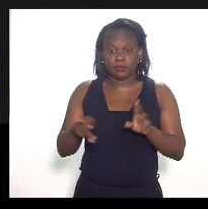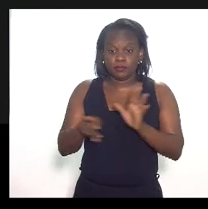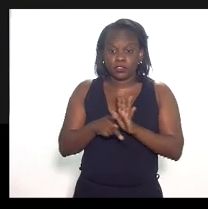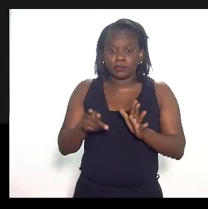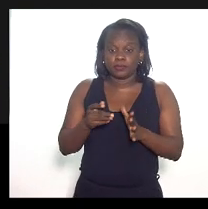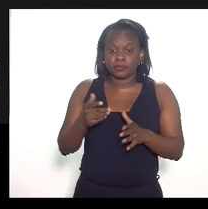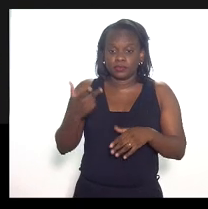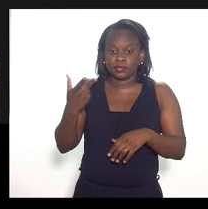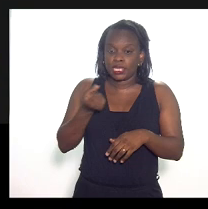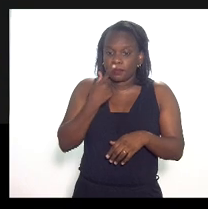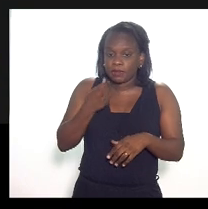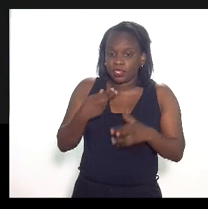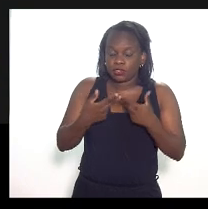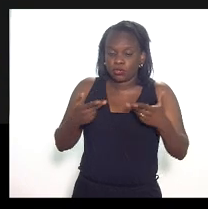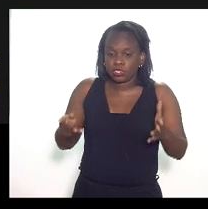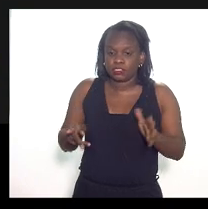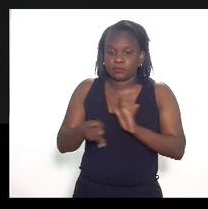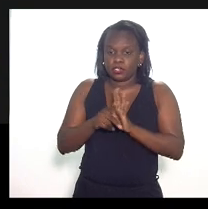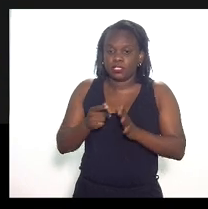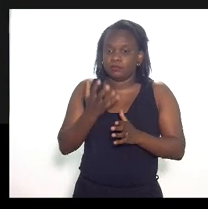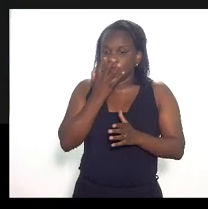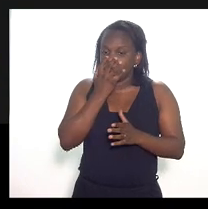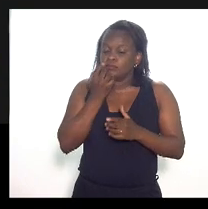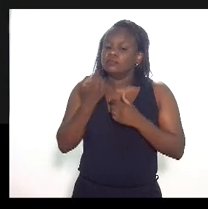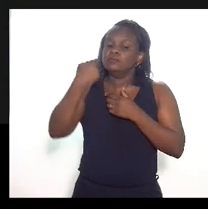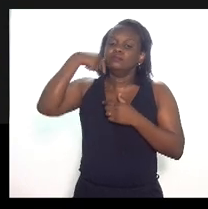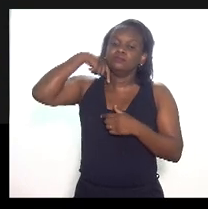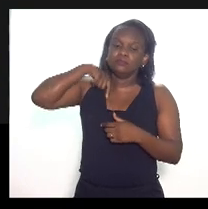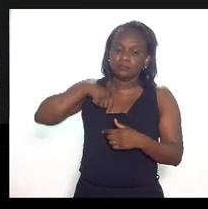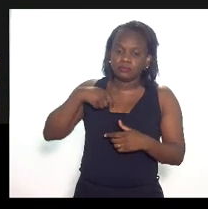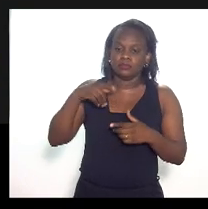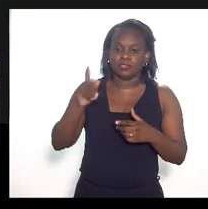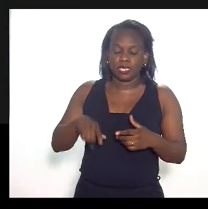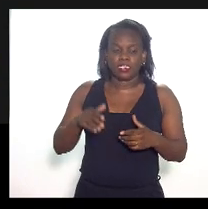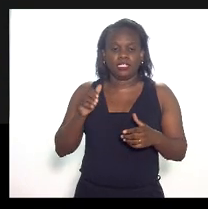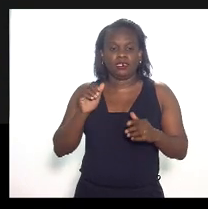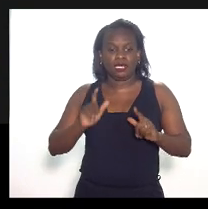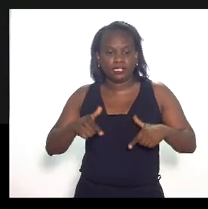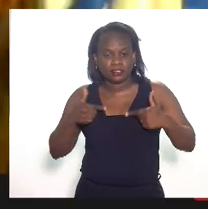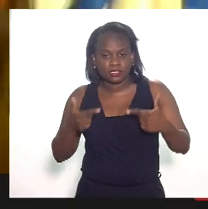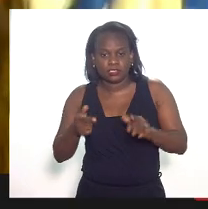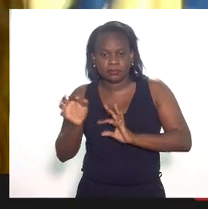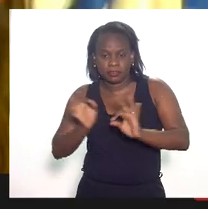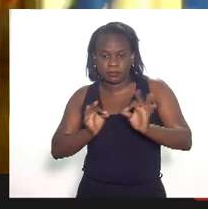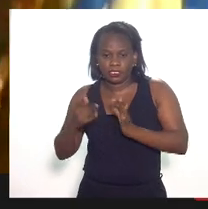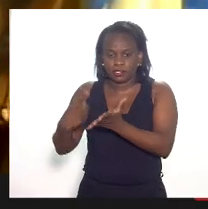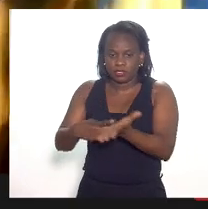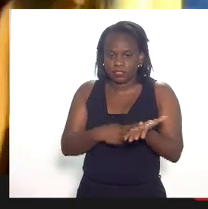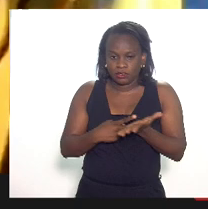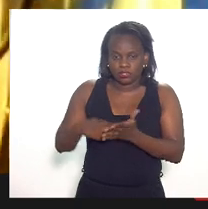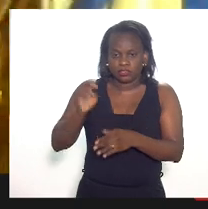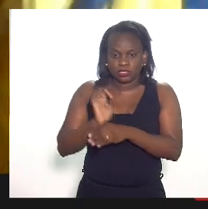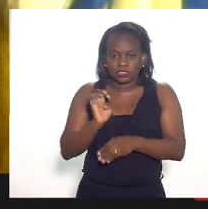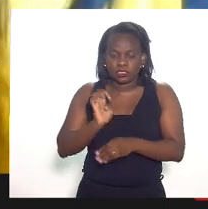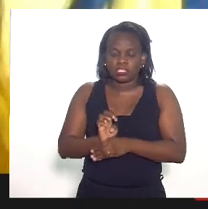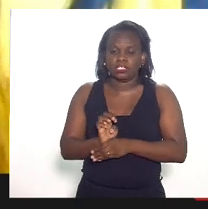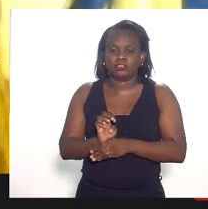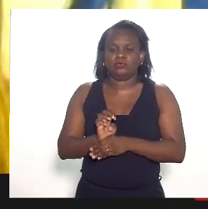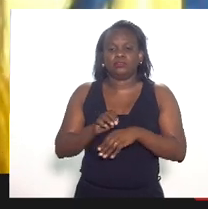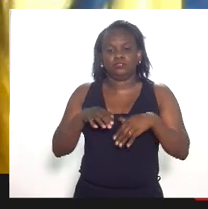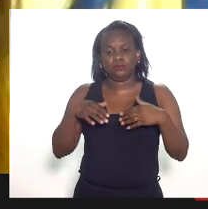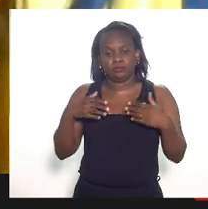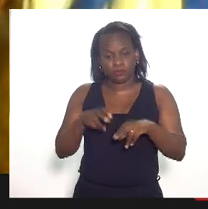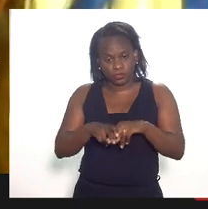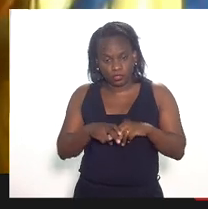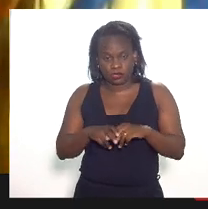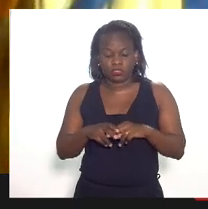intubação, essa era uma ação que vinha sendo estabelecida aí pelo Estado, em